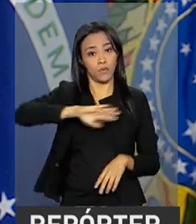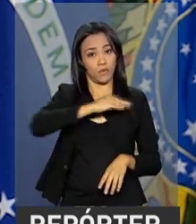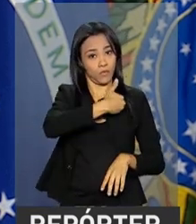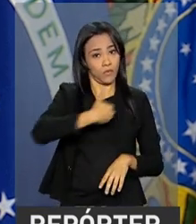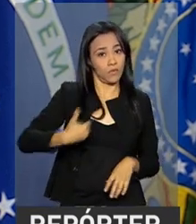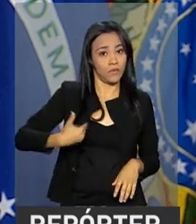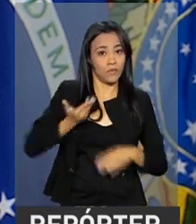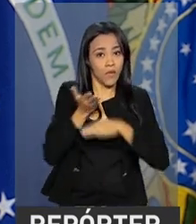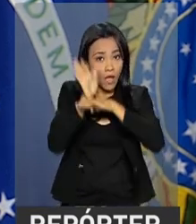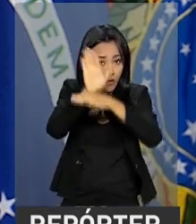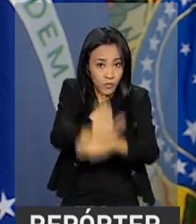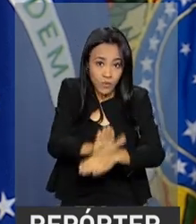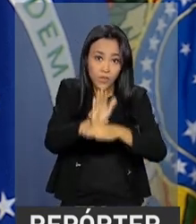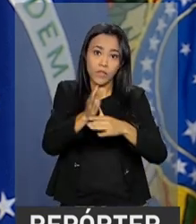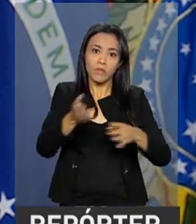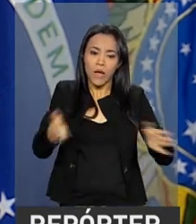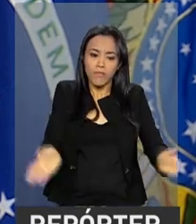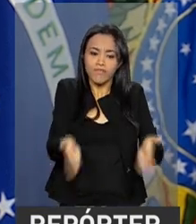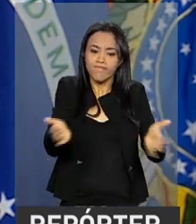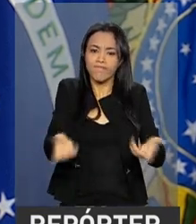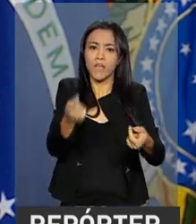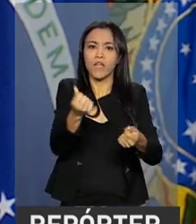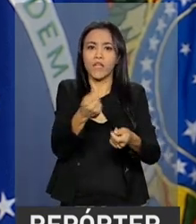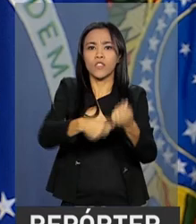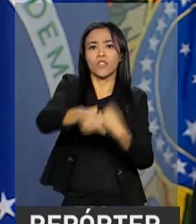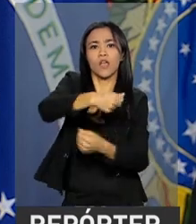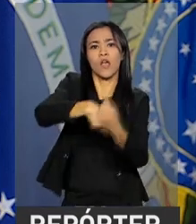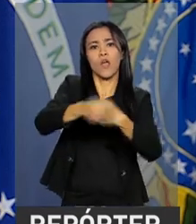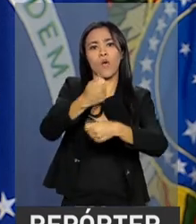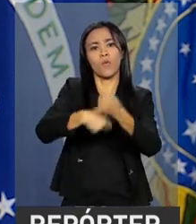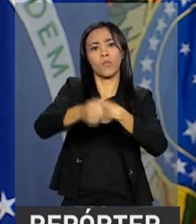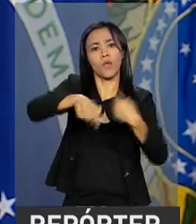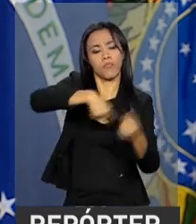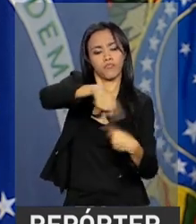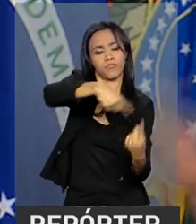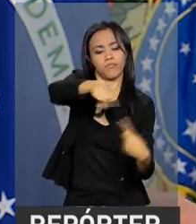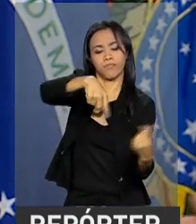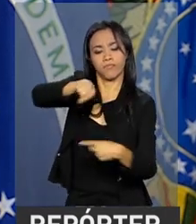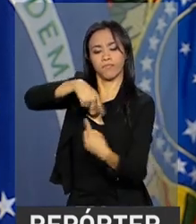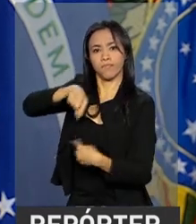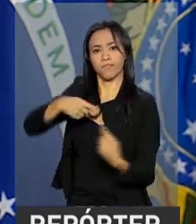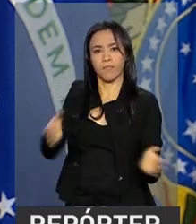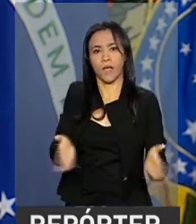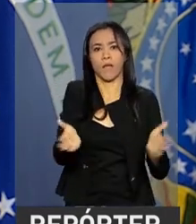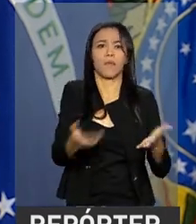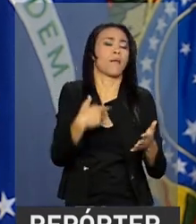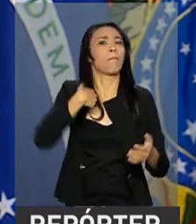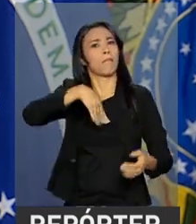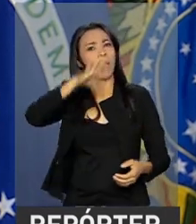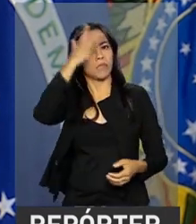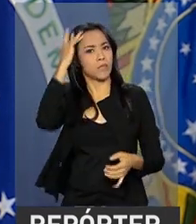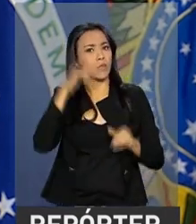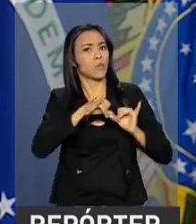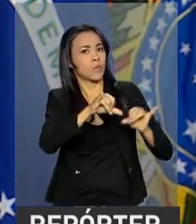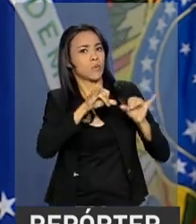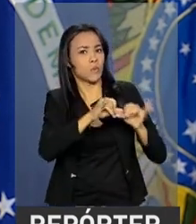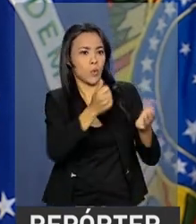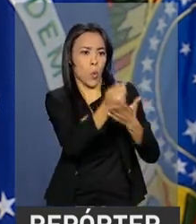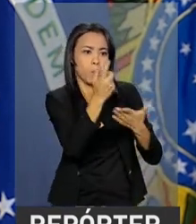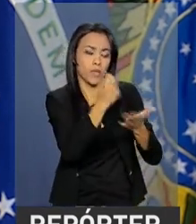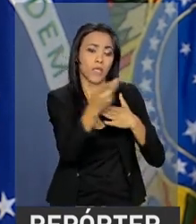a movimentar a economia reitero que ser o mais crítico dos submercados em nossas lojas